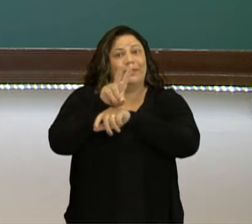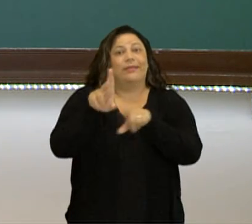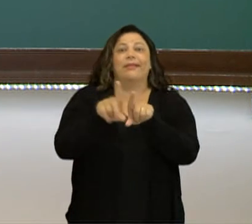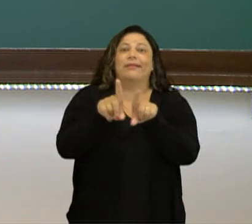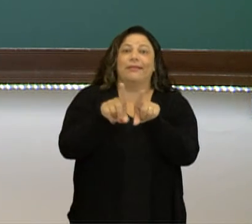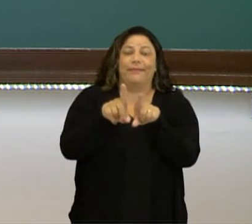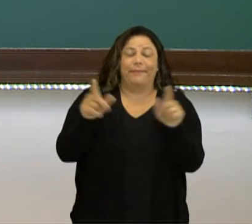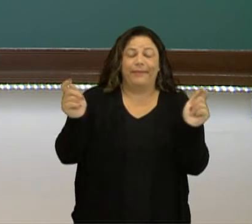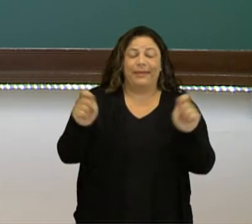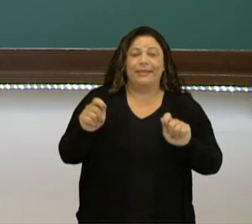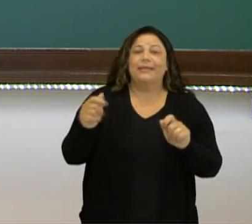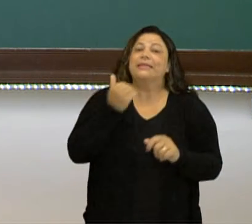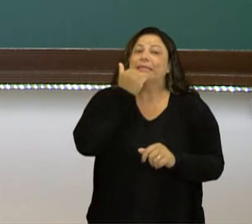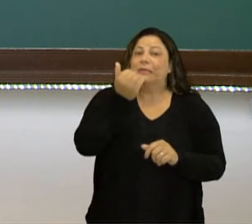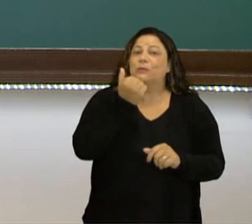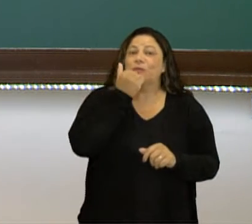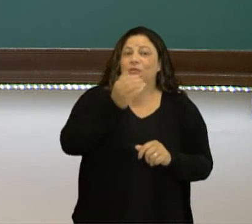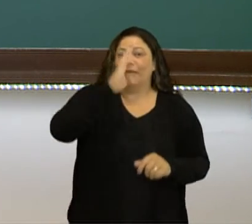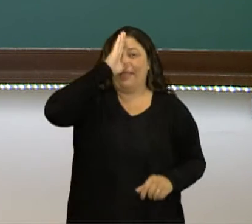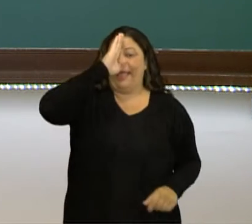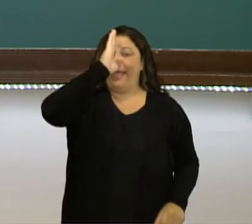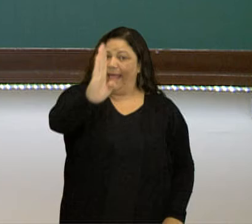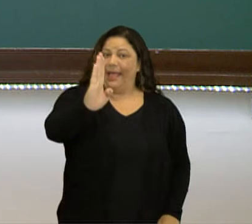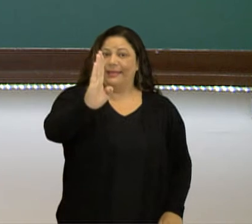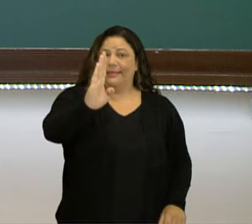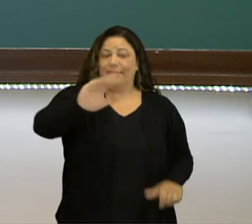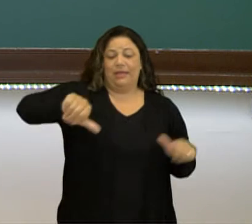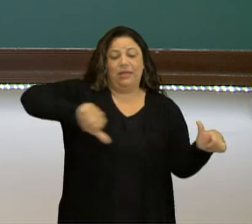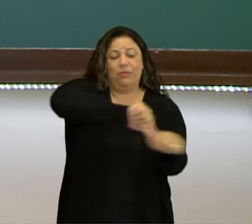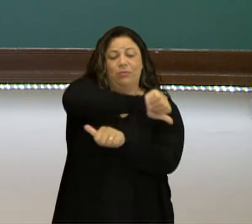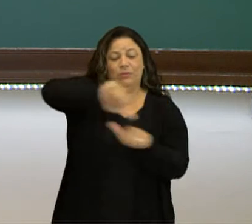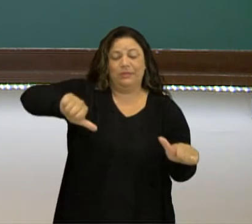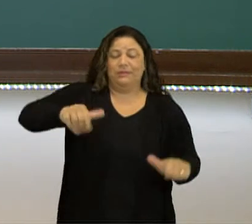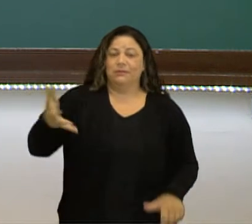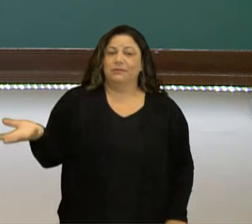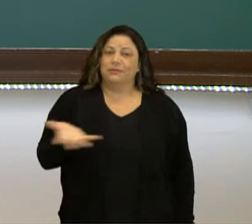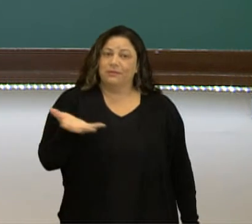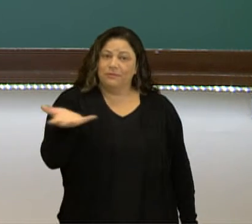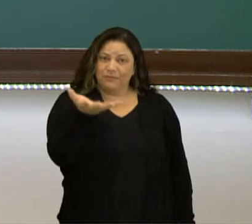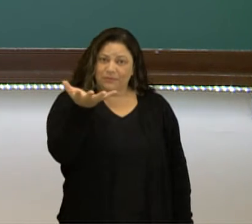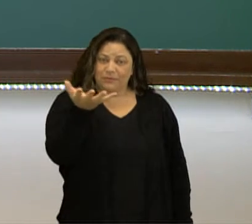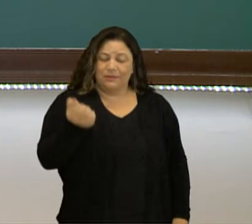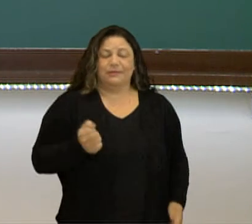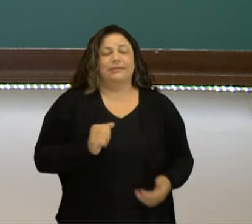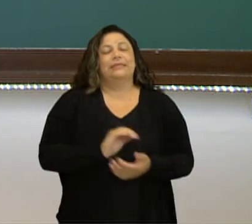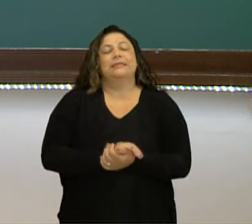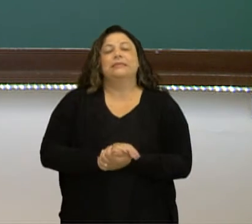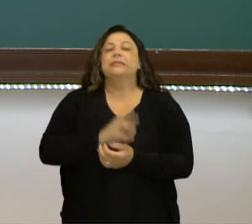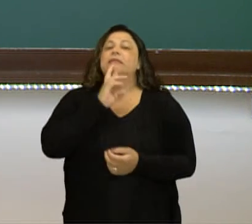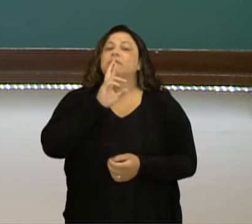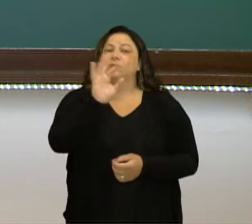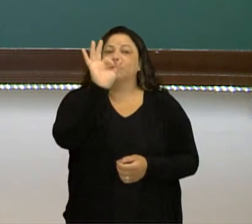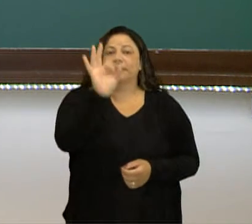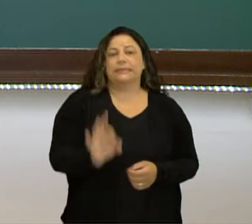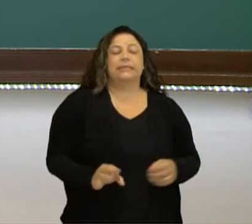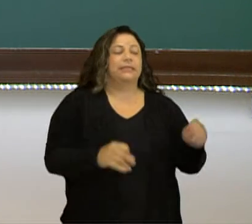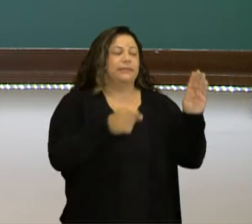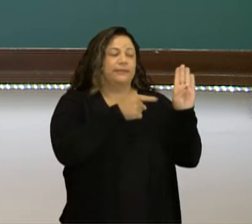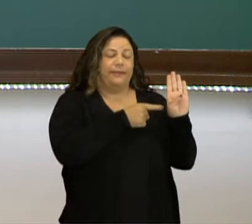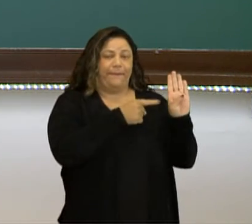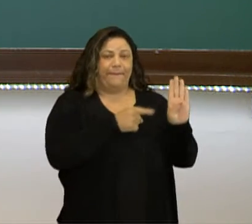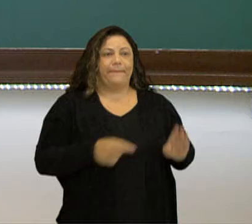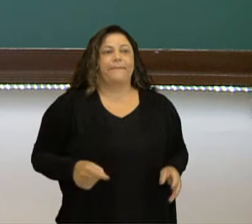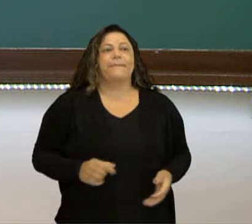trajetória reta com mudança de velocidade, ok? Então, nesse caso, alternativa B. Mas vamos falar um pouquinho